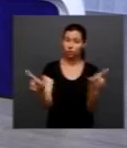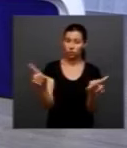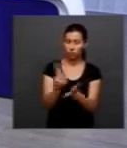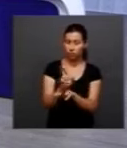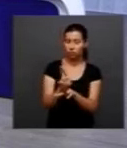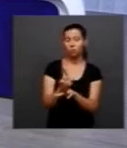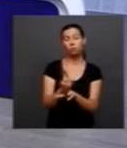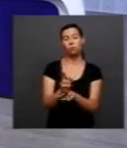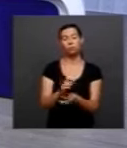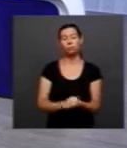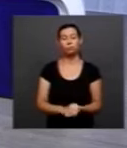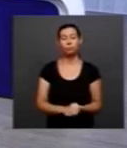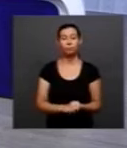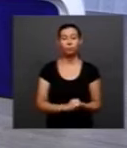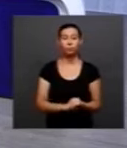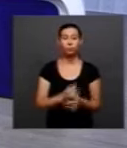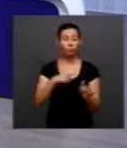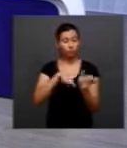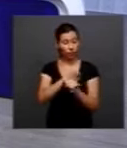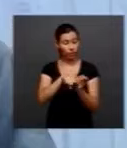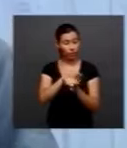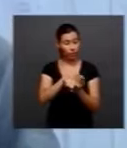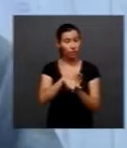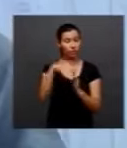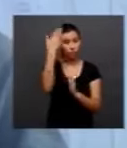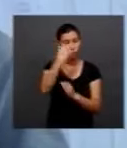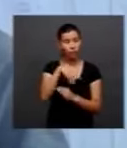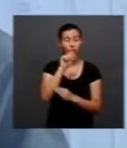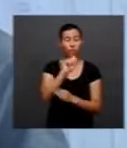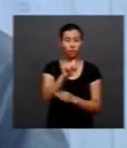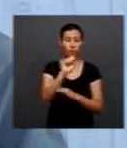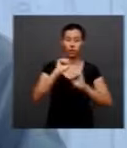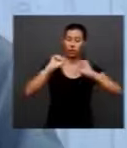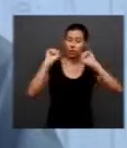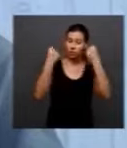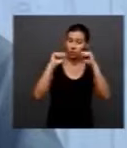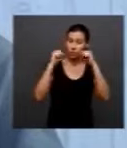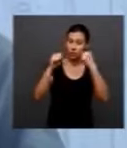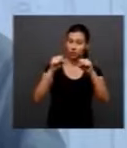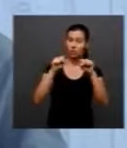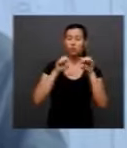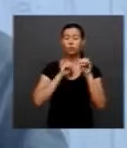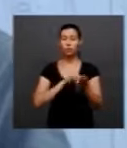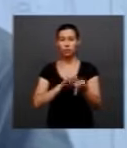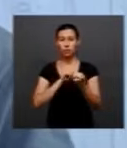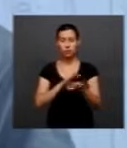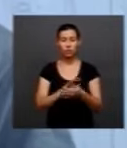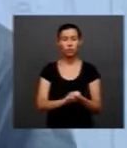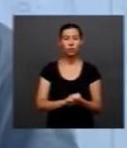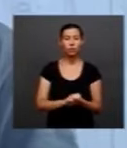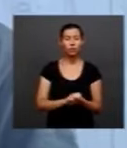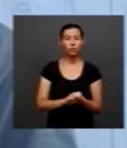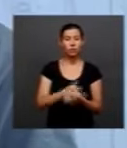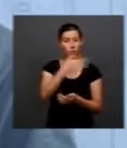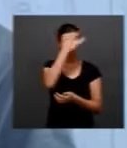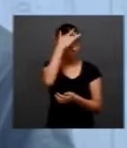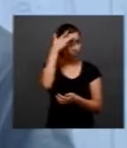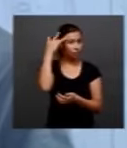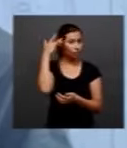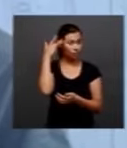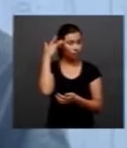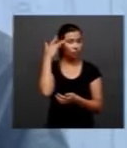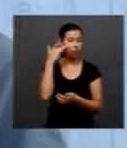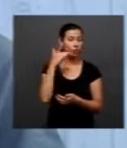evidências demonstrando que a Educação Física acaba se tornando uma área propícia ao desenvolvimento, à visibilidade de